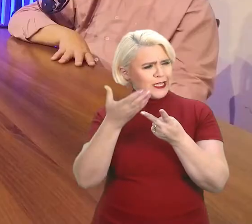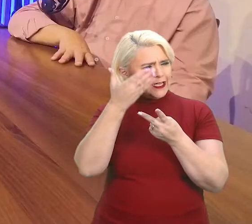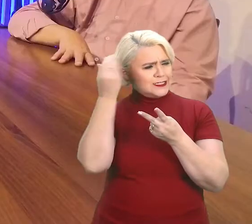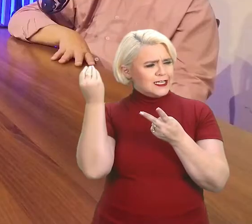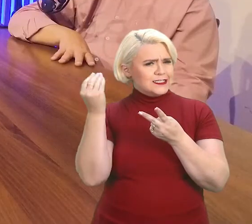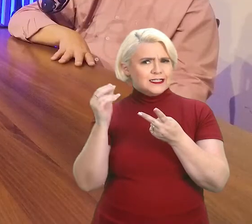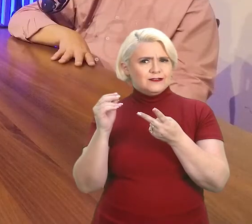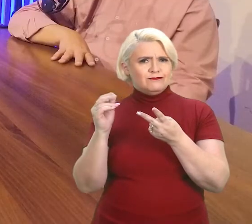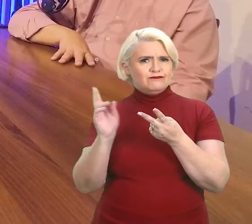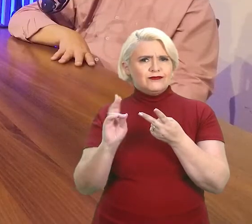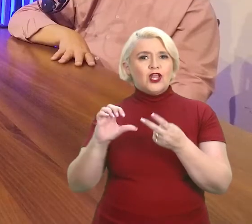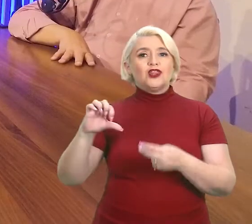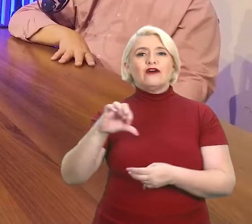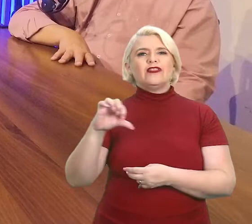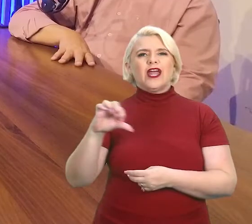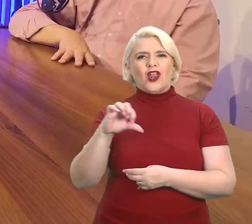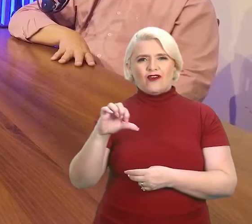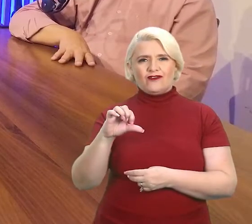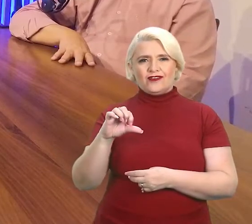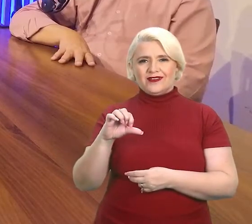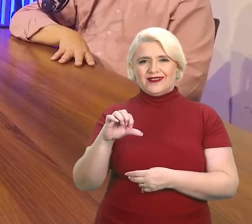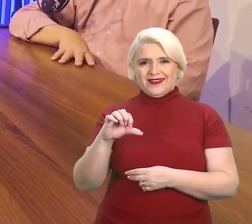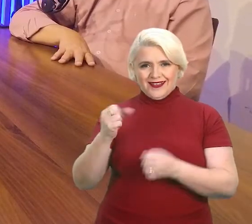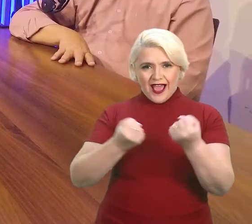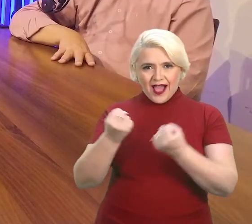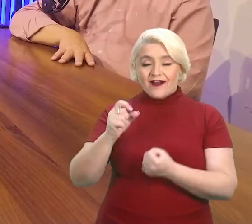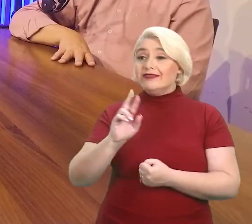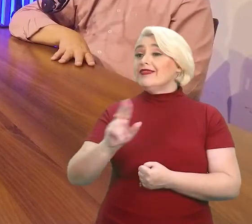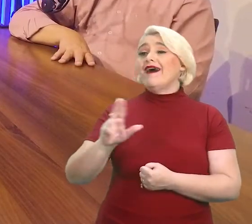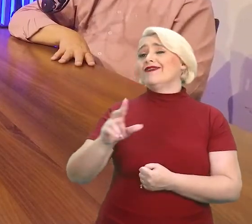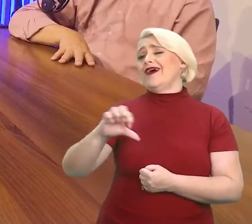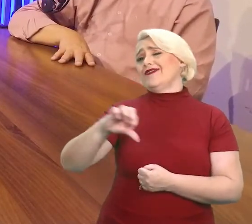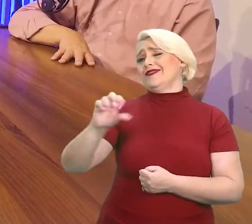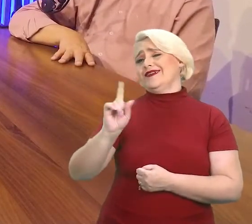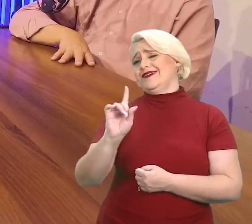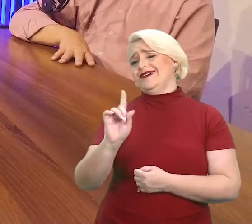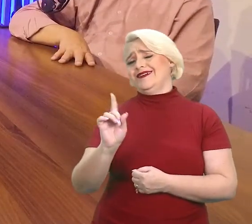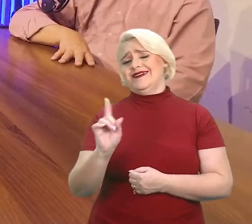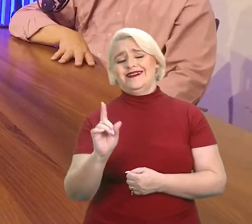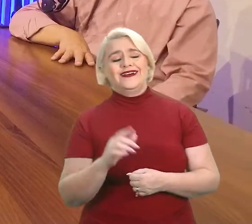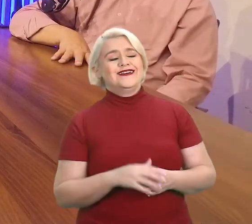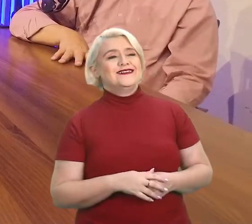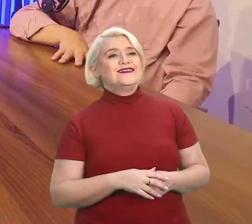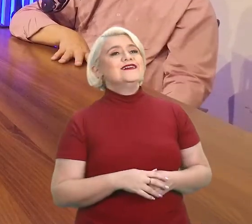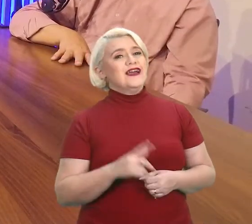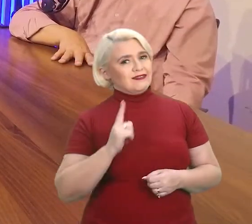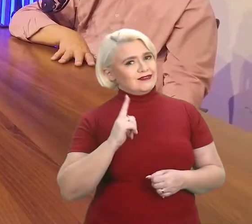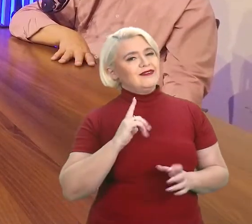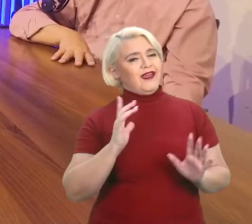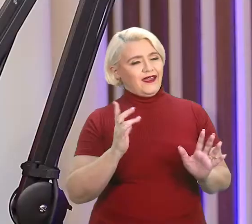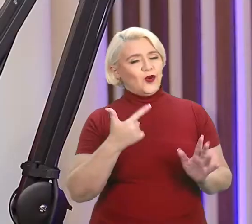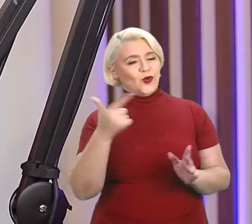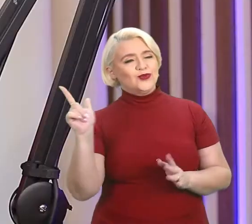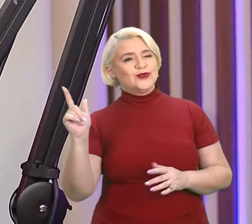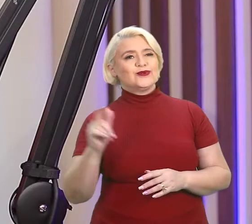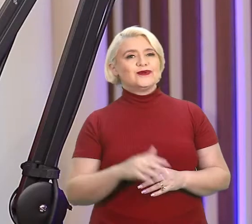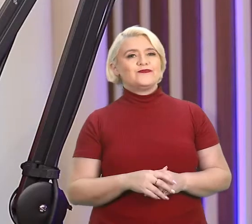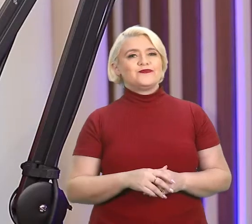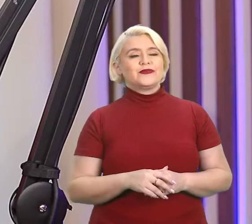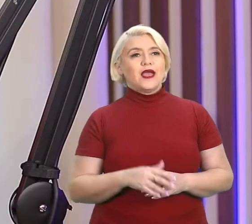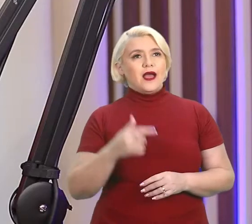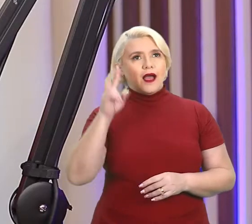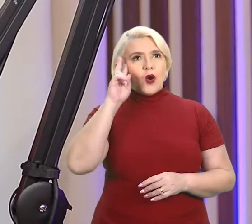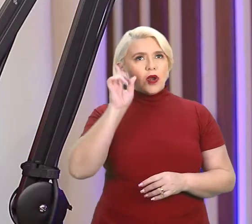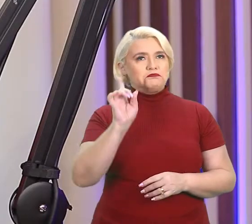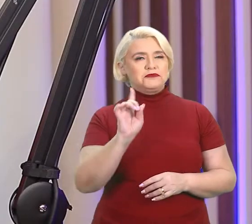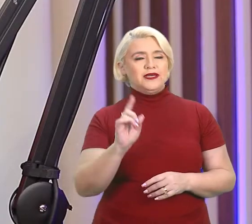lembro mais a palavra. Não é 99, não. Mas é um outro sinal que